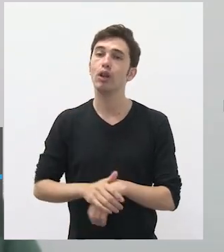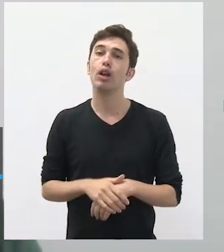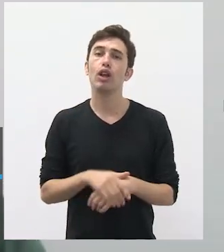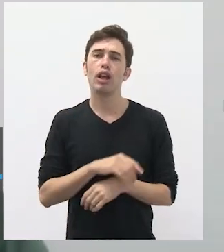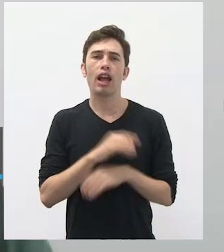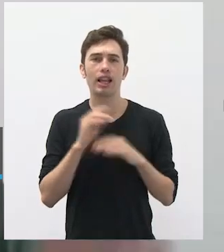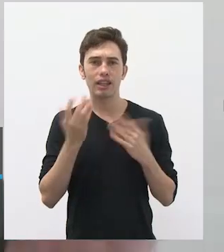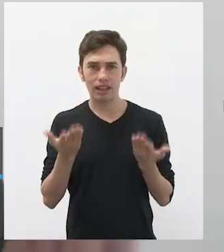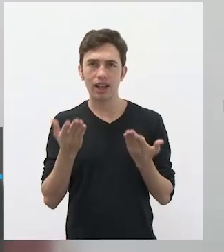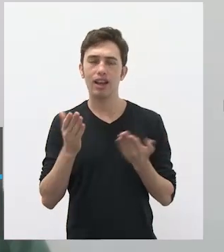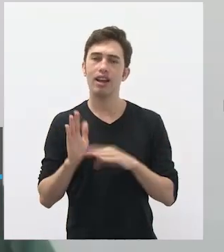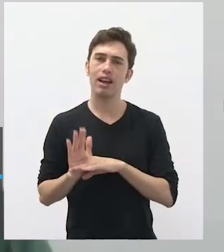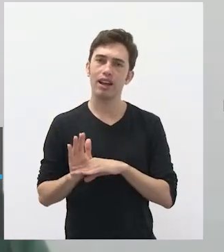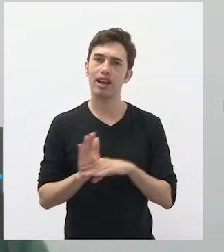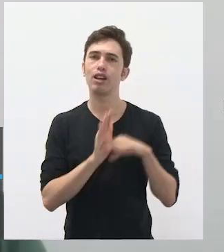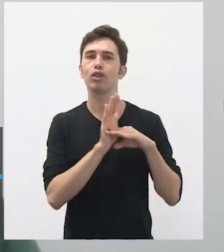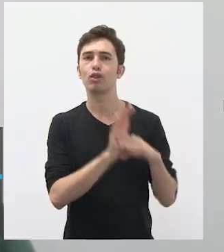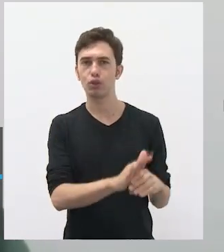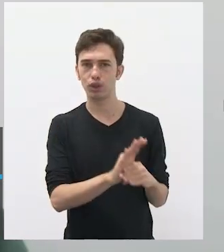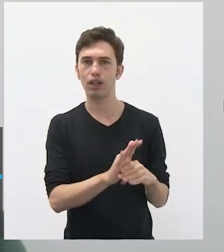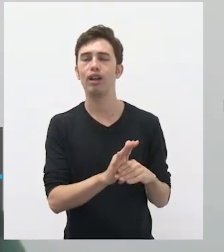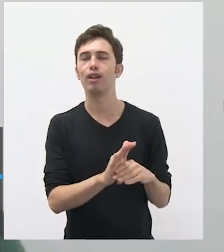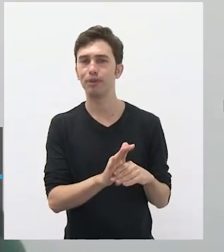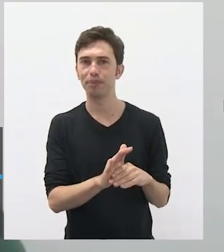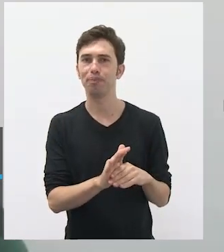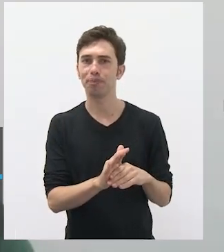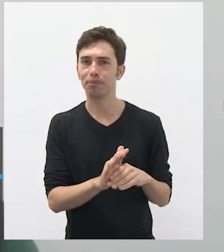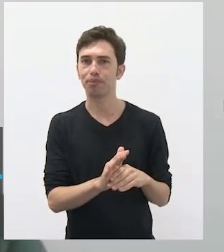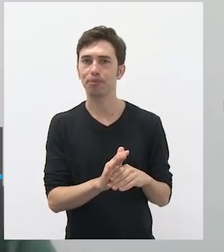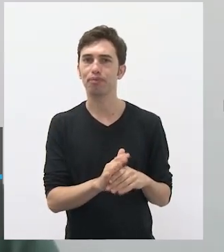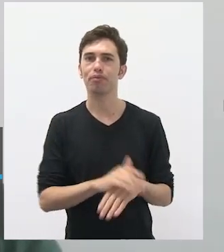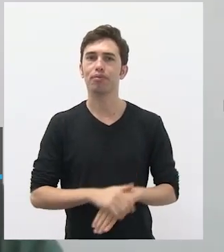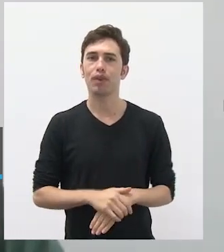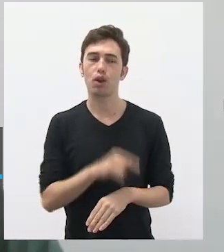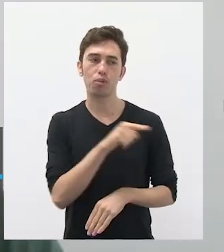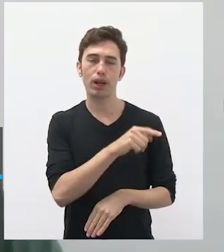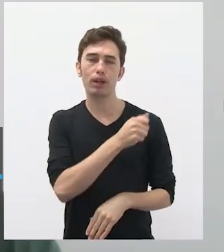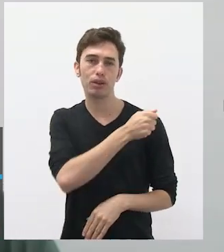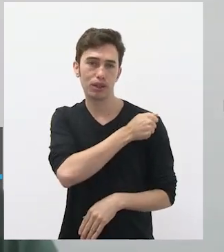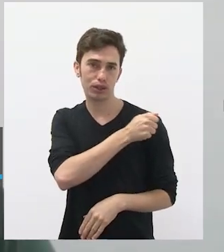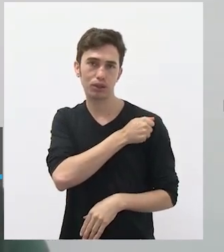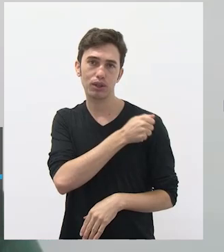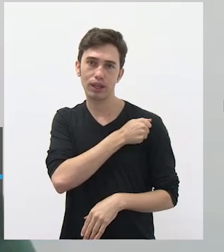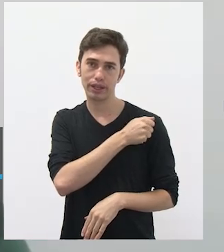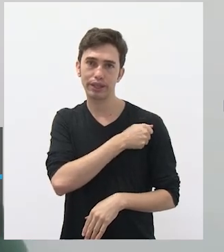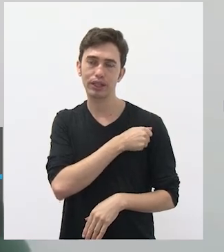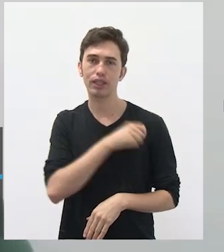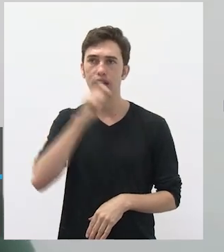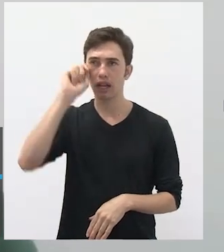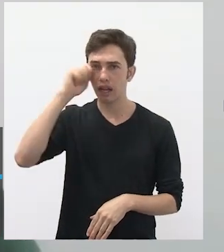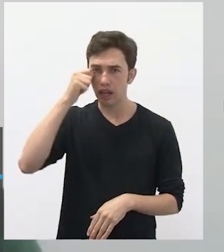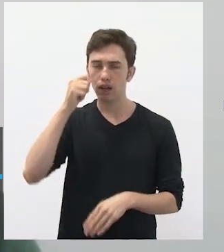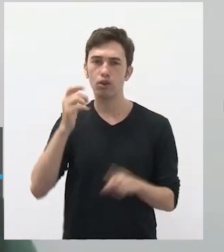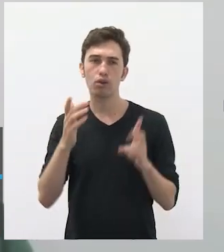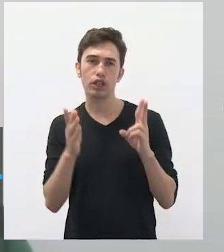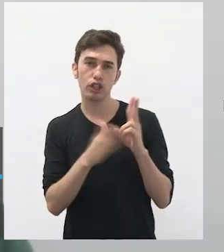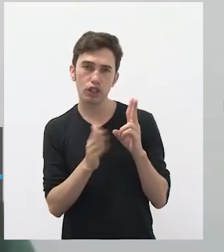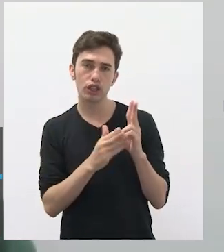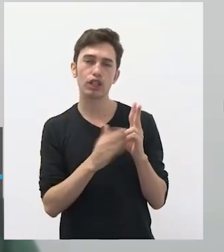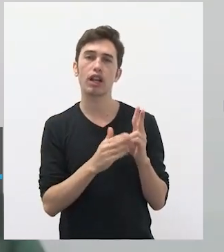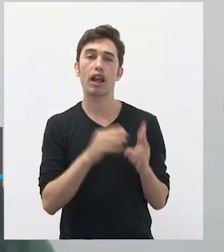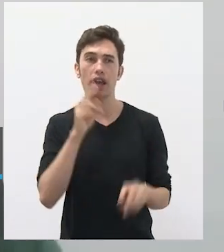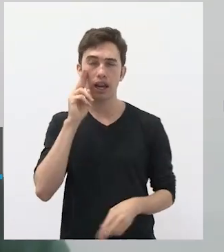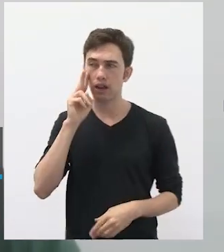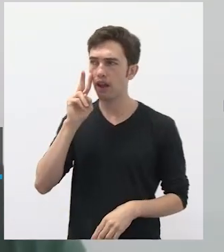está levando aí, está contribuindo para ser estudante, sou estudante negra, indígena,